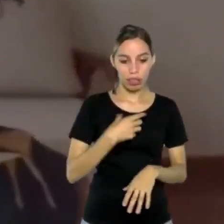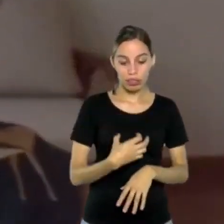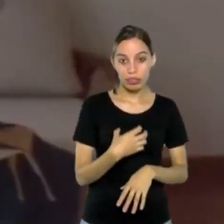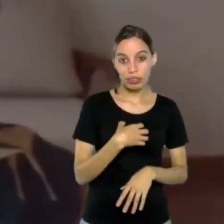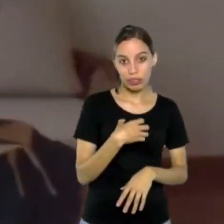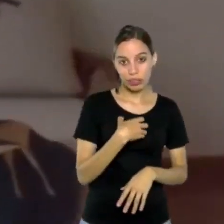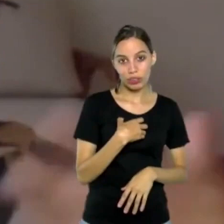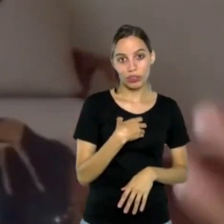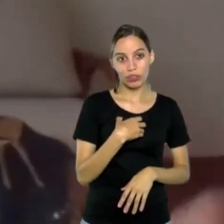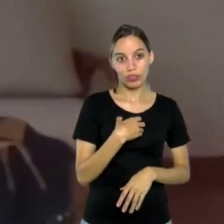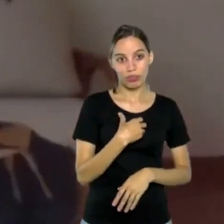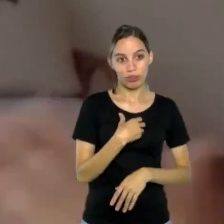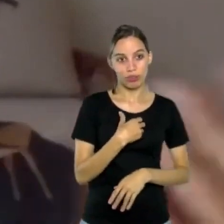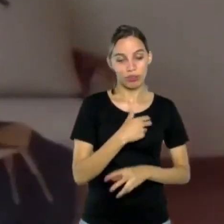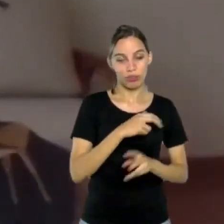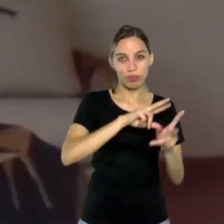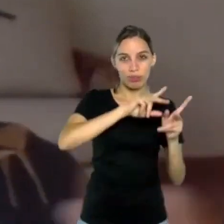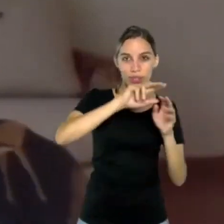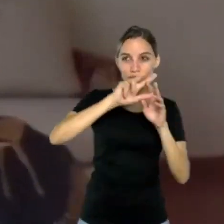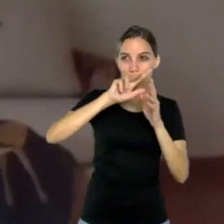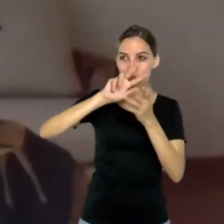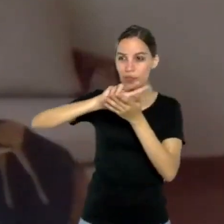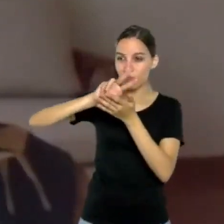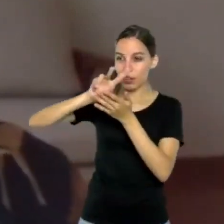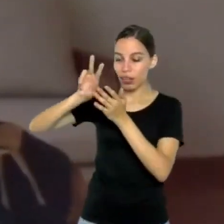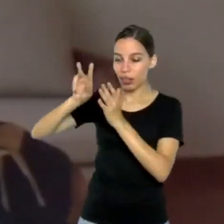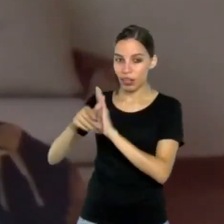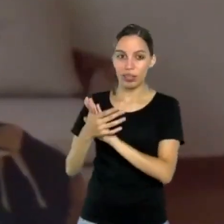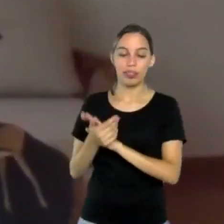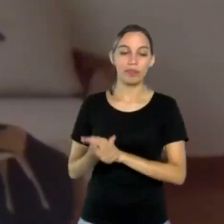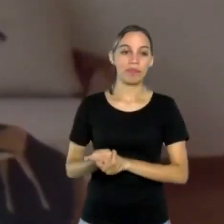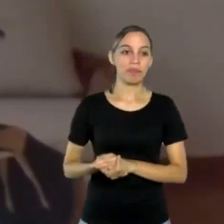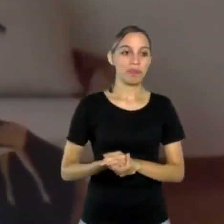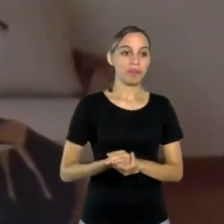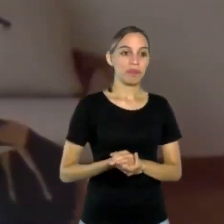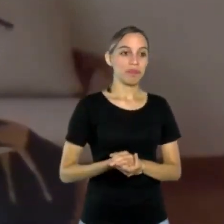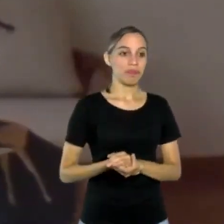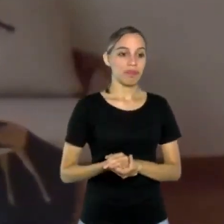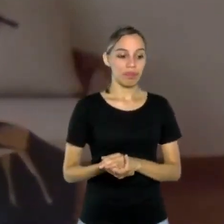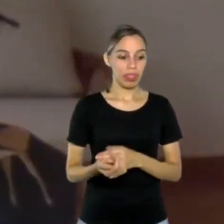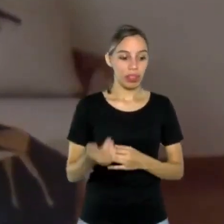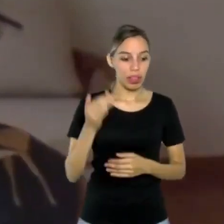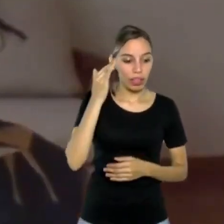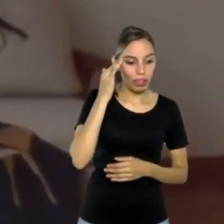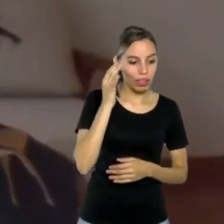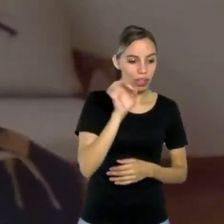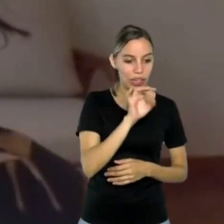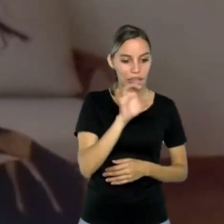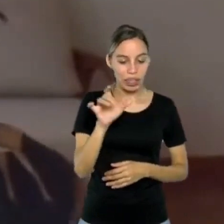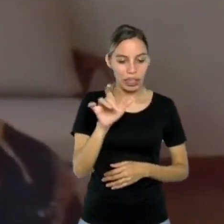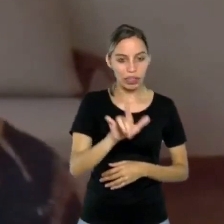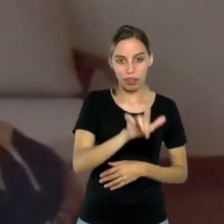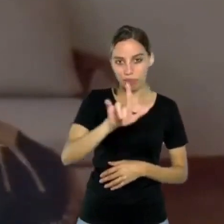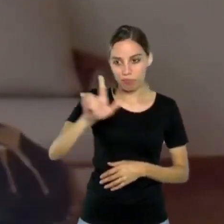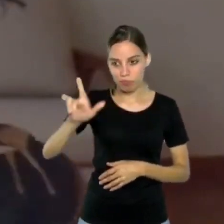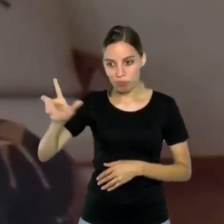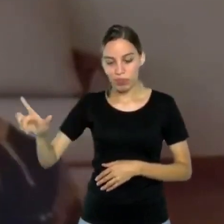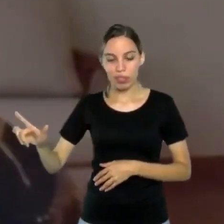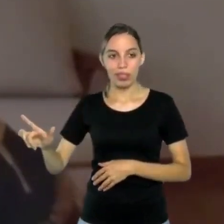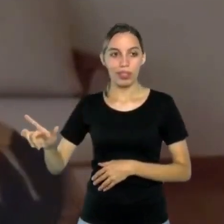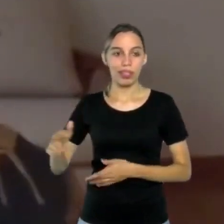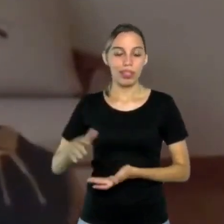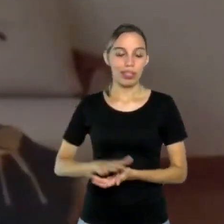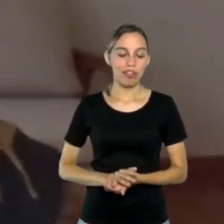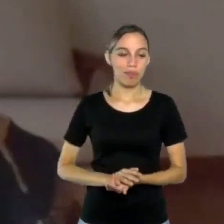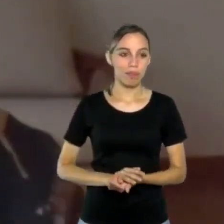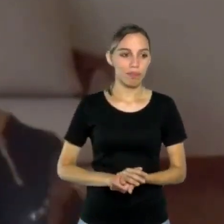sentidos múltiplos, para viajar entre as camadas de sentido que tem cada obra literária. Então, eu acho que não é nem só entre o escritor